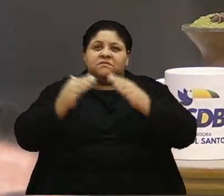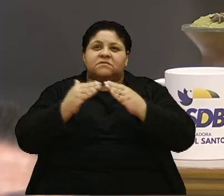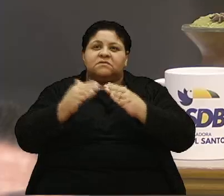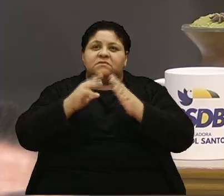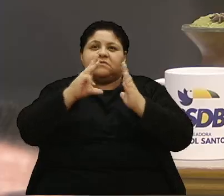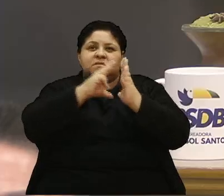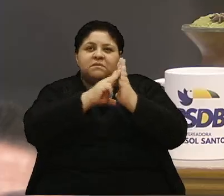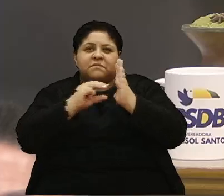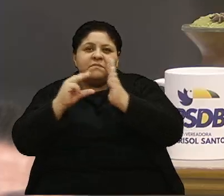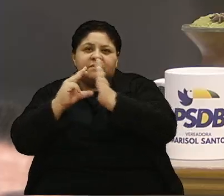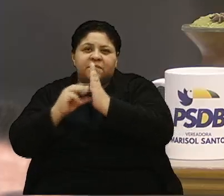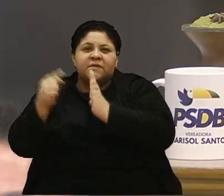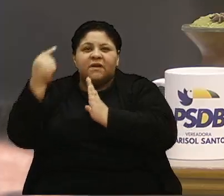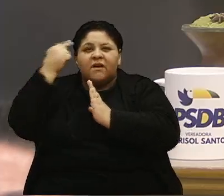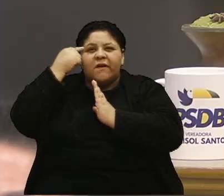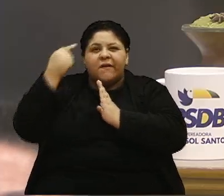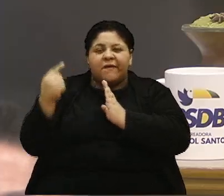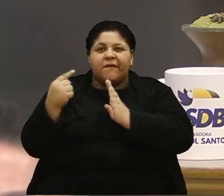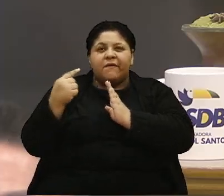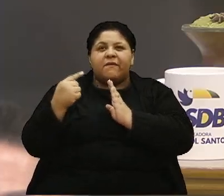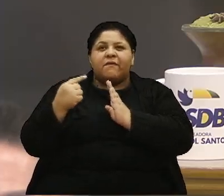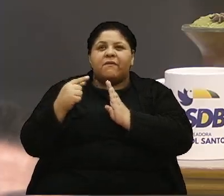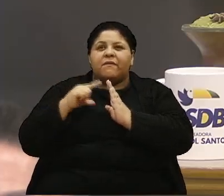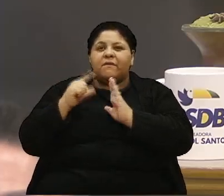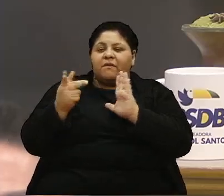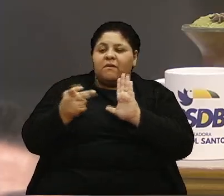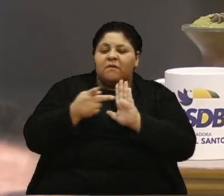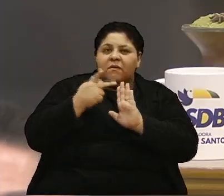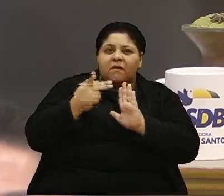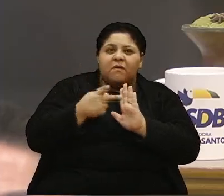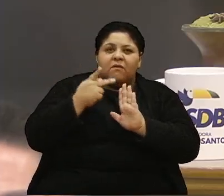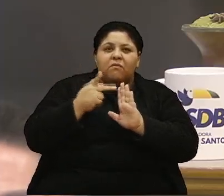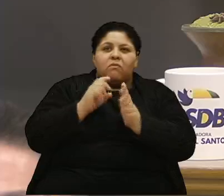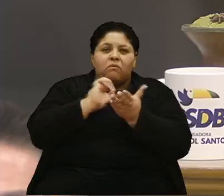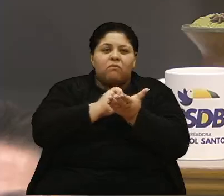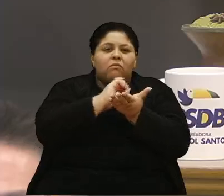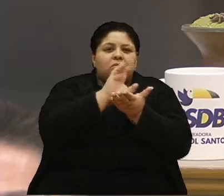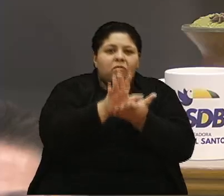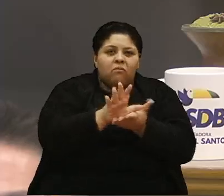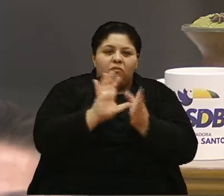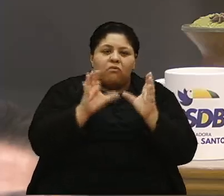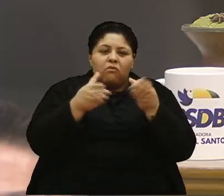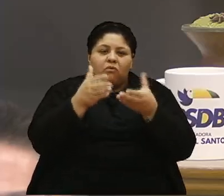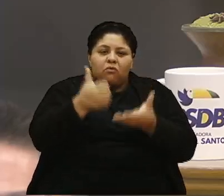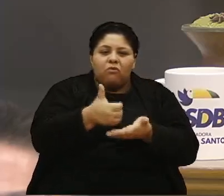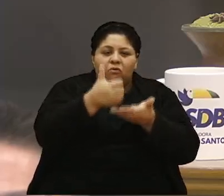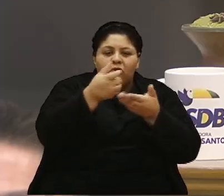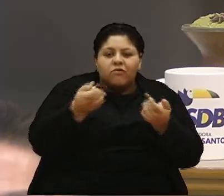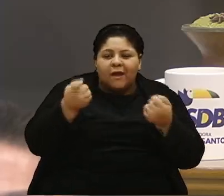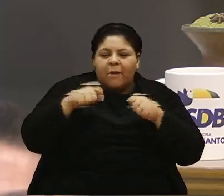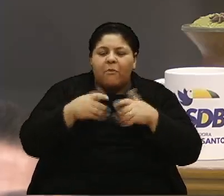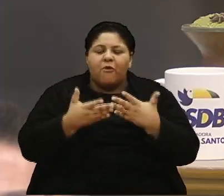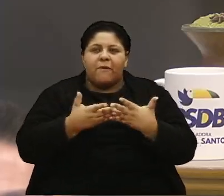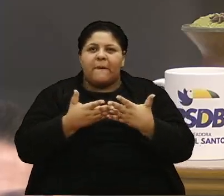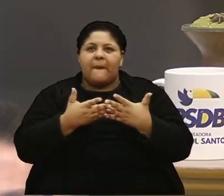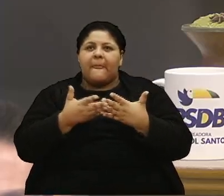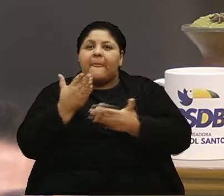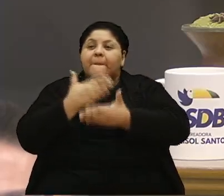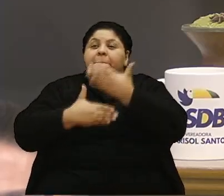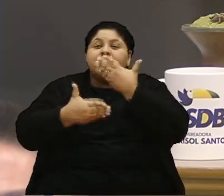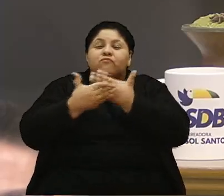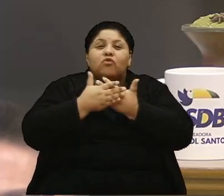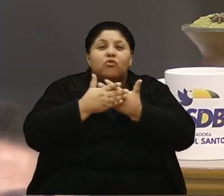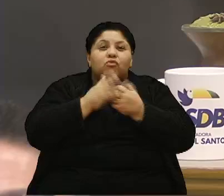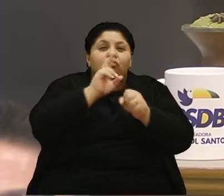exemplo, pensando em algo com protocolos, com encaminhamento, com rede de apoio, de capacitação, com todo um cuidado